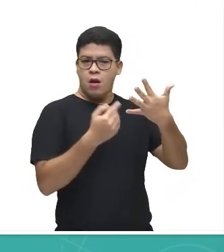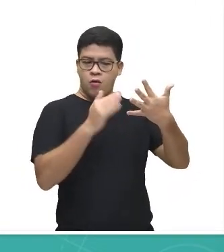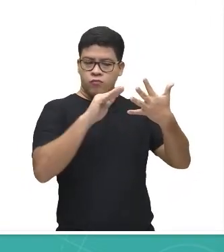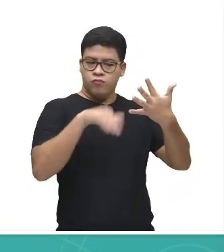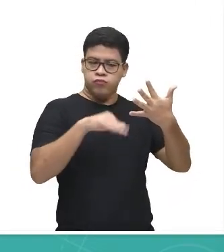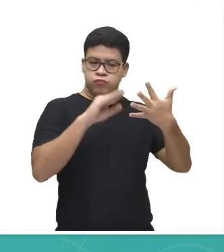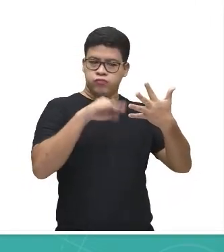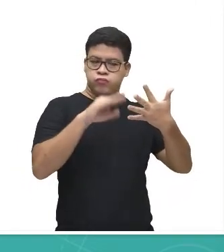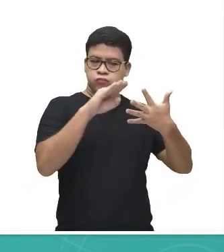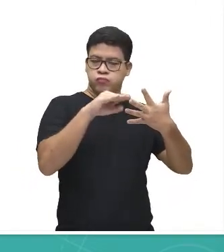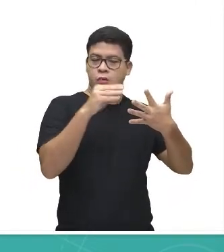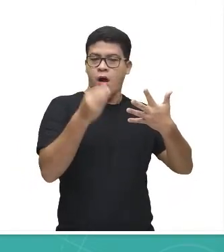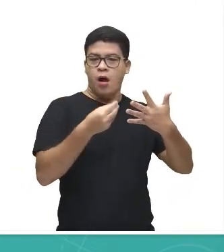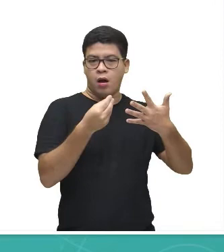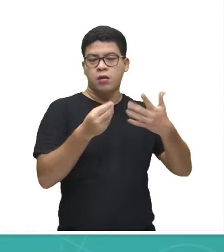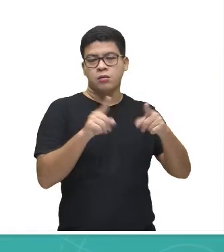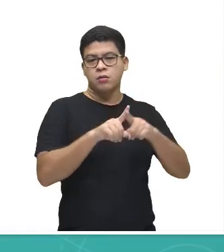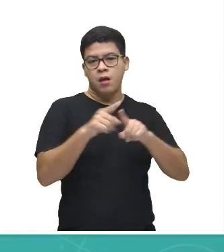Vejam,